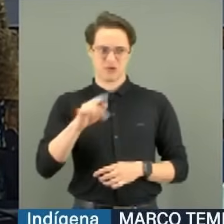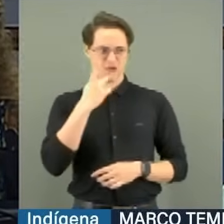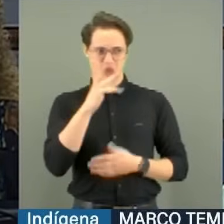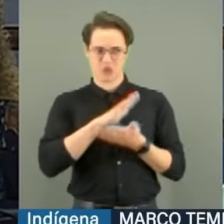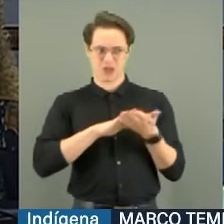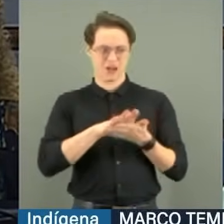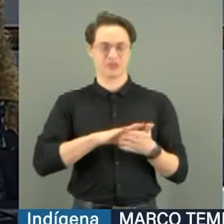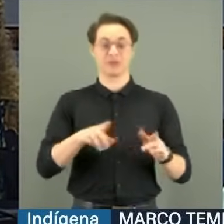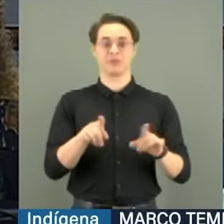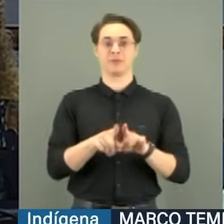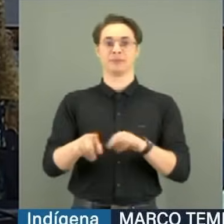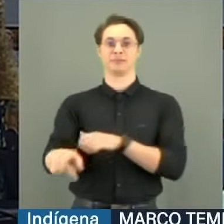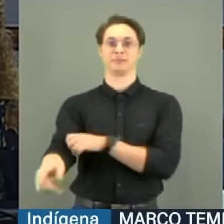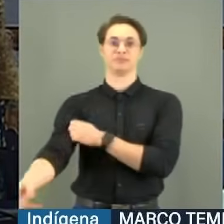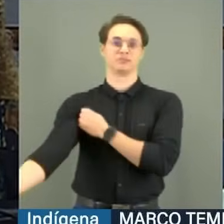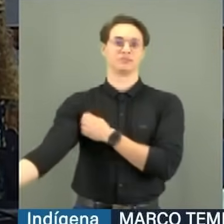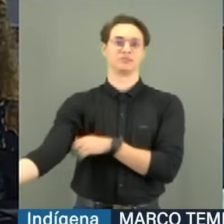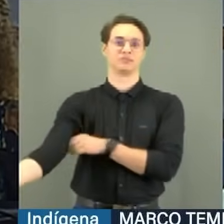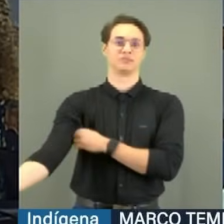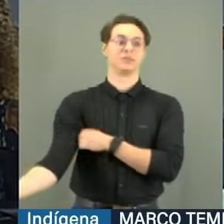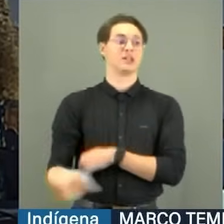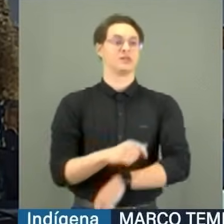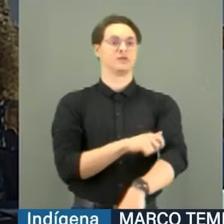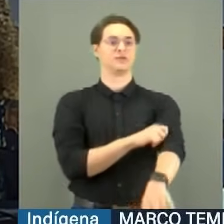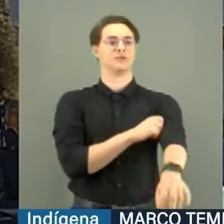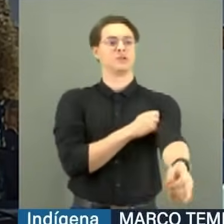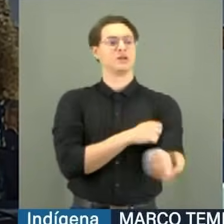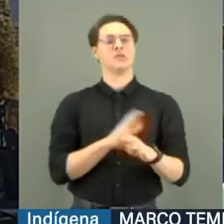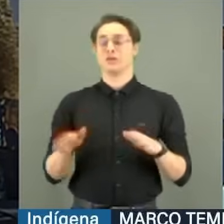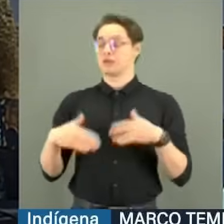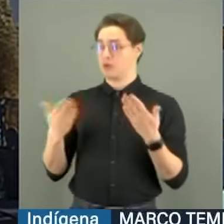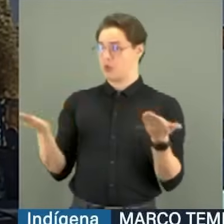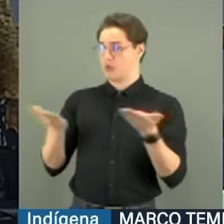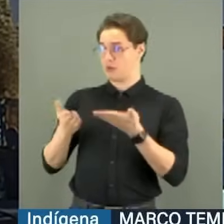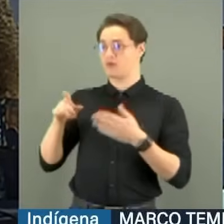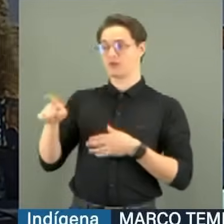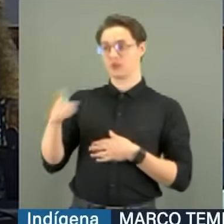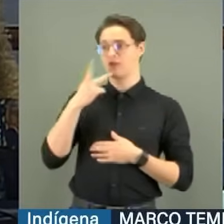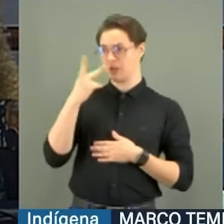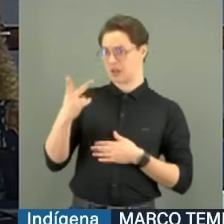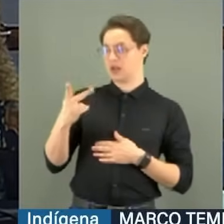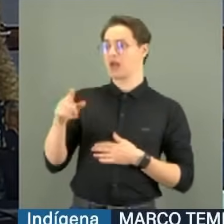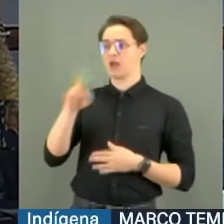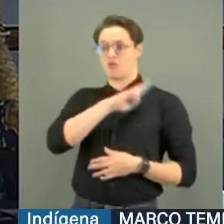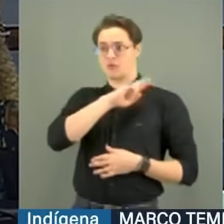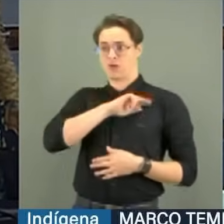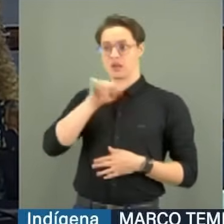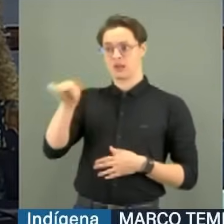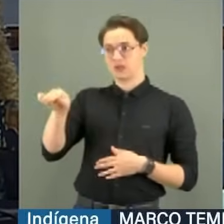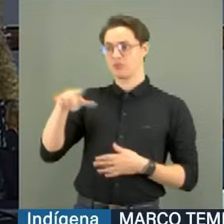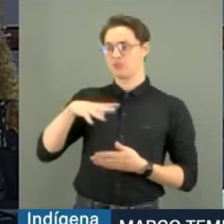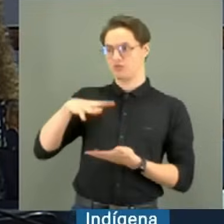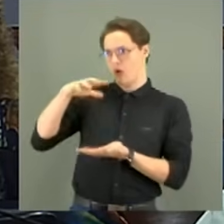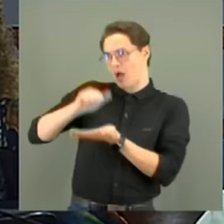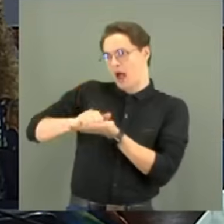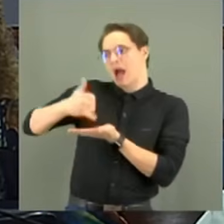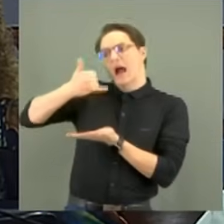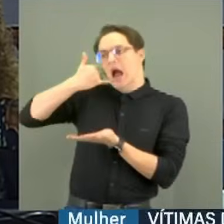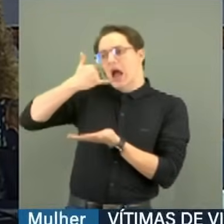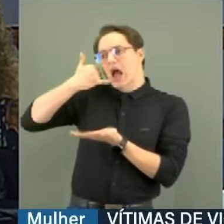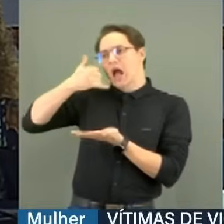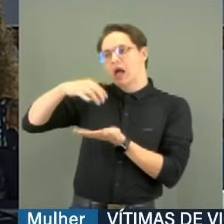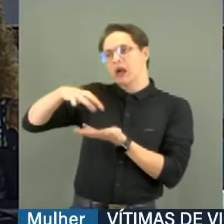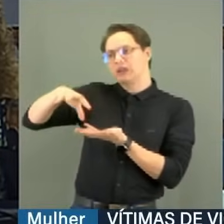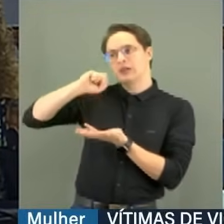Então, nesse momento, o senhor assume a responsabilidade, o senhor assume que você poderia assumir a responsabilidade desse grampo. Sim, eu assumo e